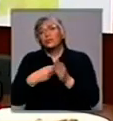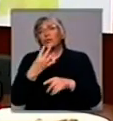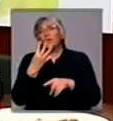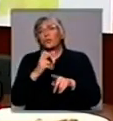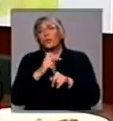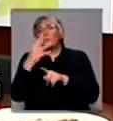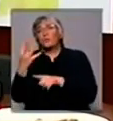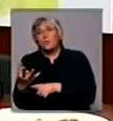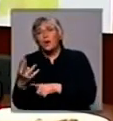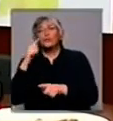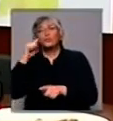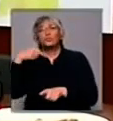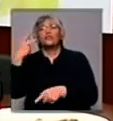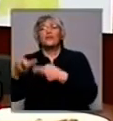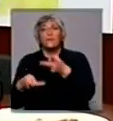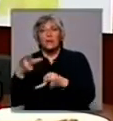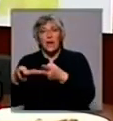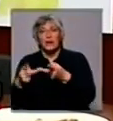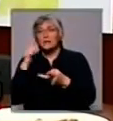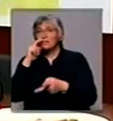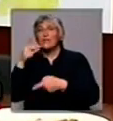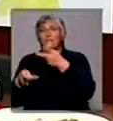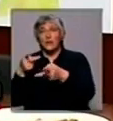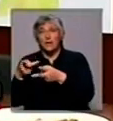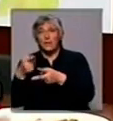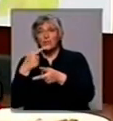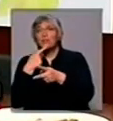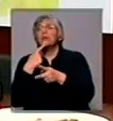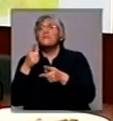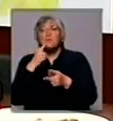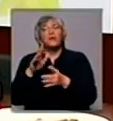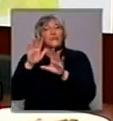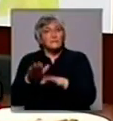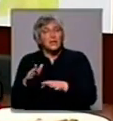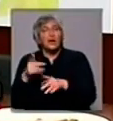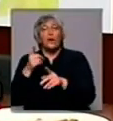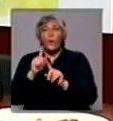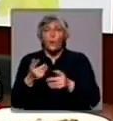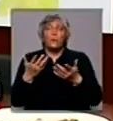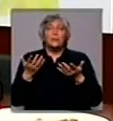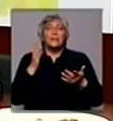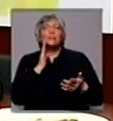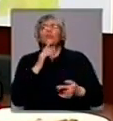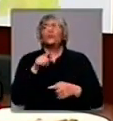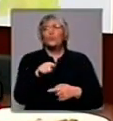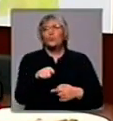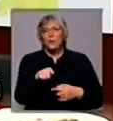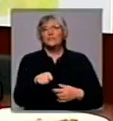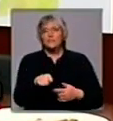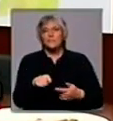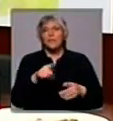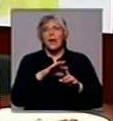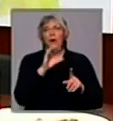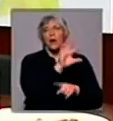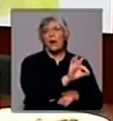avaliados, chegando ao fim, se as coisas correrem bem, a mobilidade eventualmente pode-se consolidar, mas nesta fase é uma situação de destacamento,